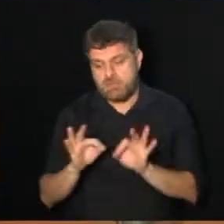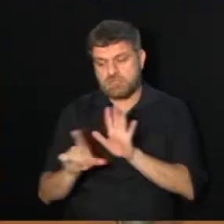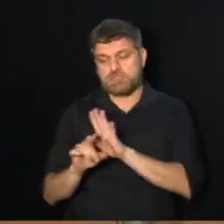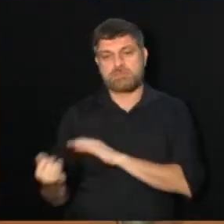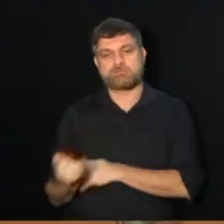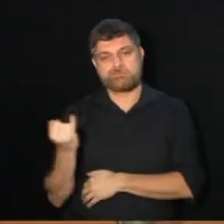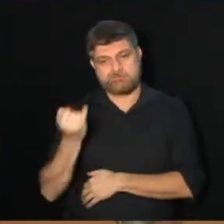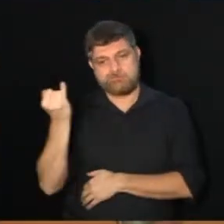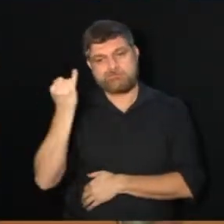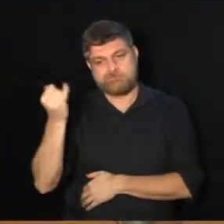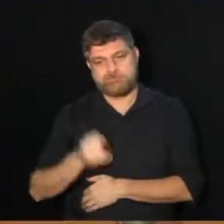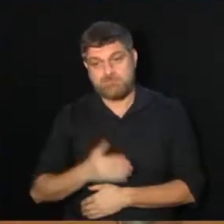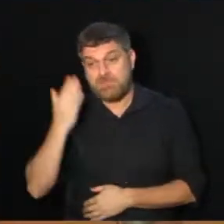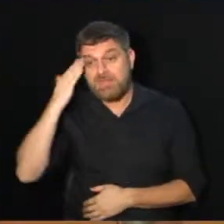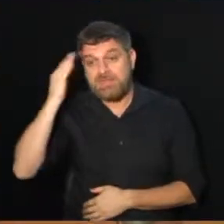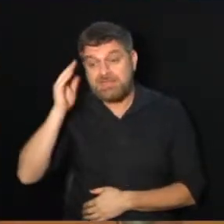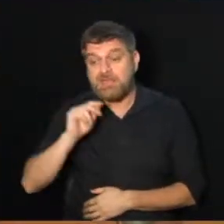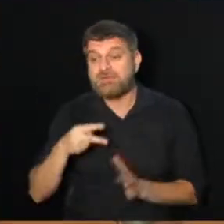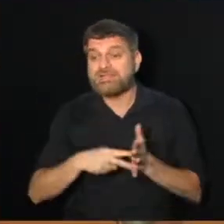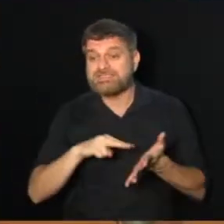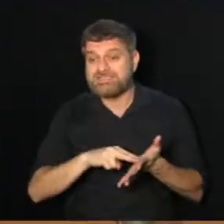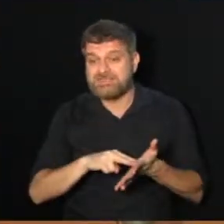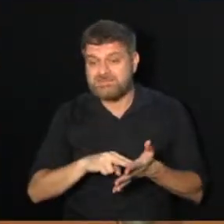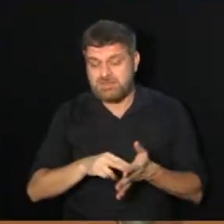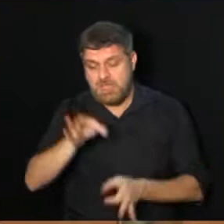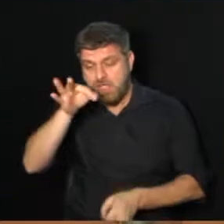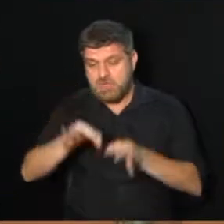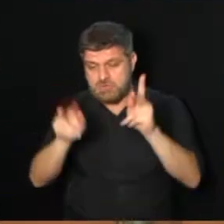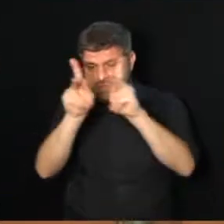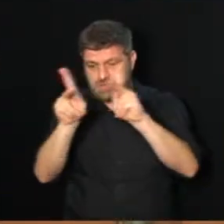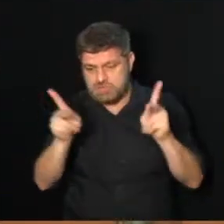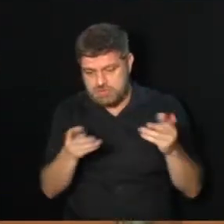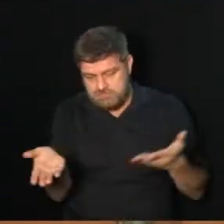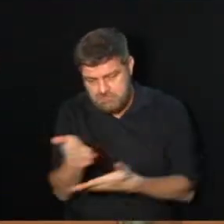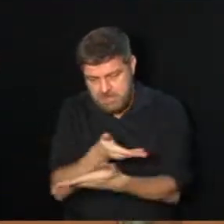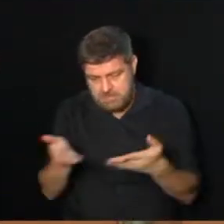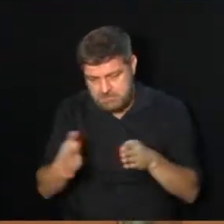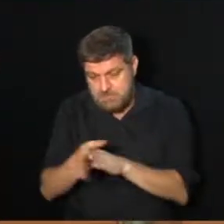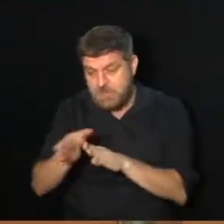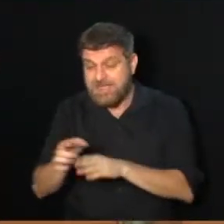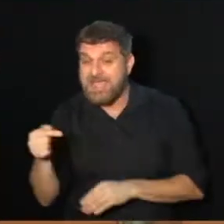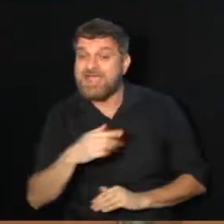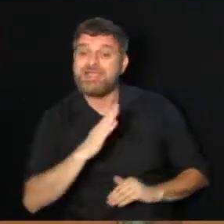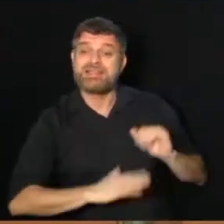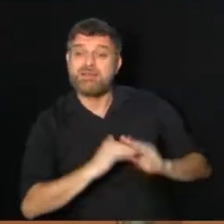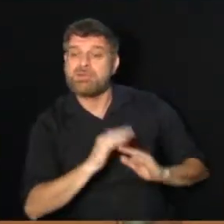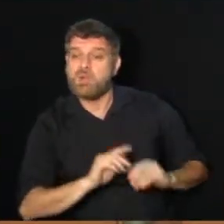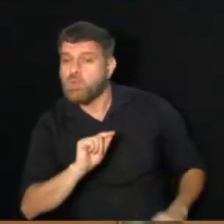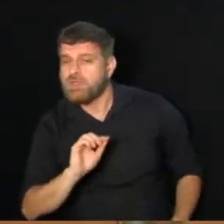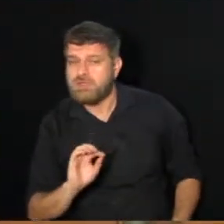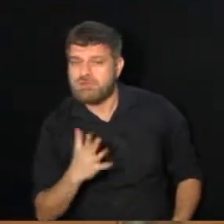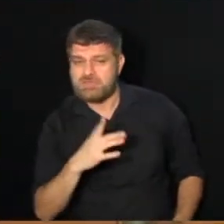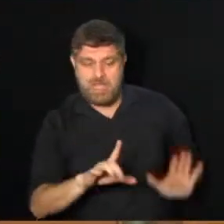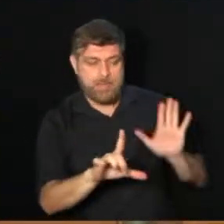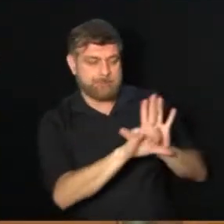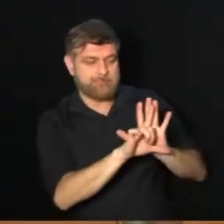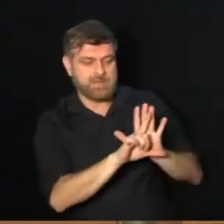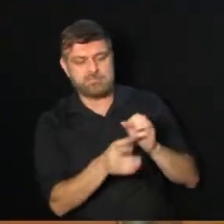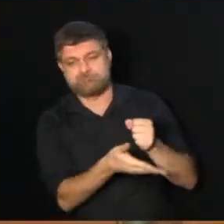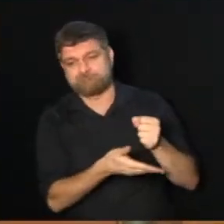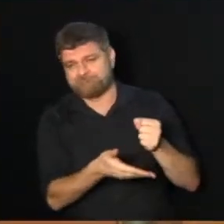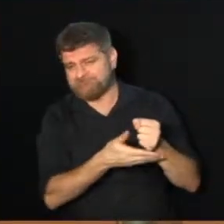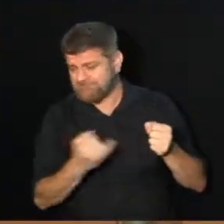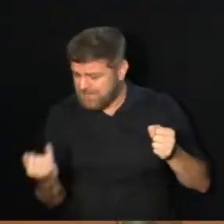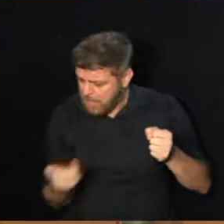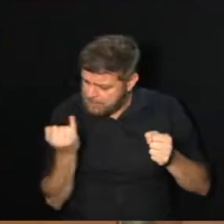da importância da justiça restaurativa para o município e daquilo que de fato está sendo feito na prática. A lei ela é fundamental, ela é